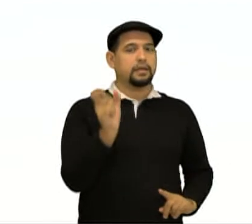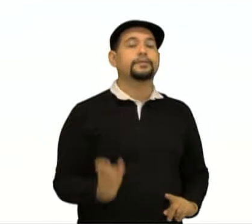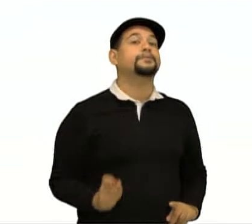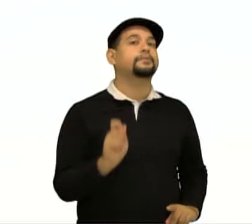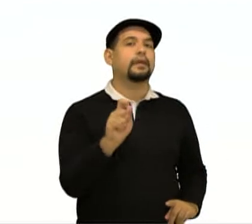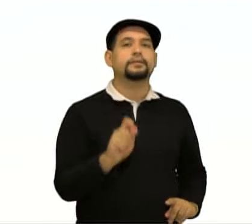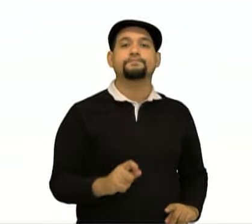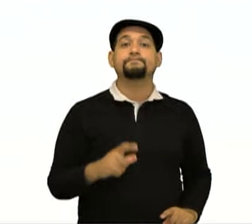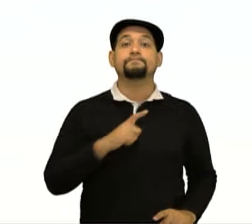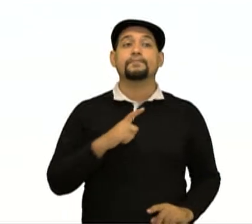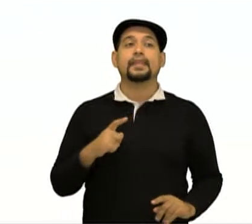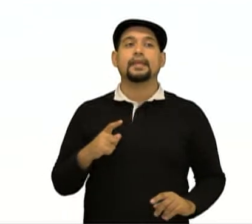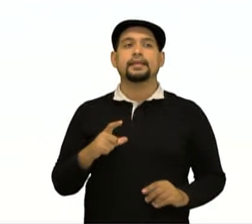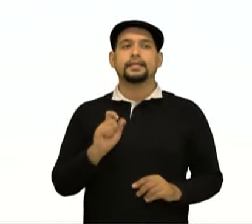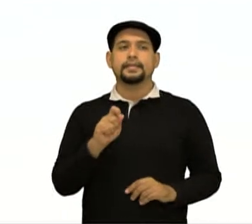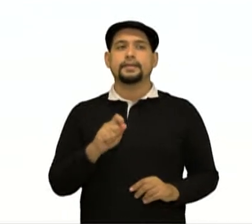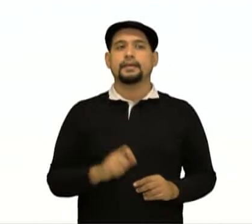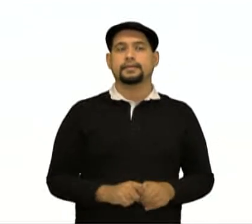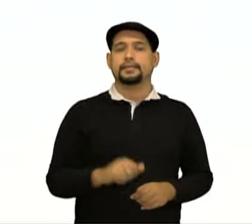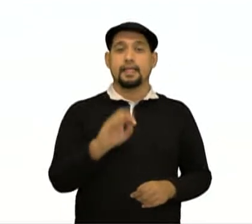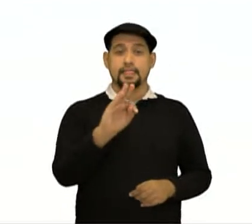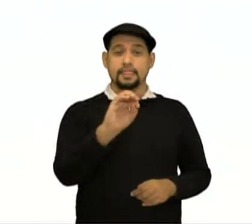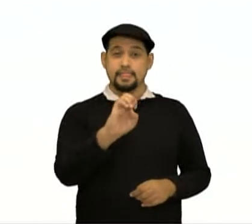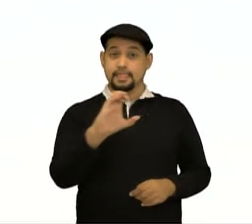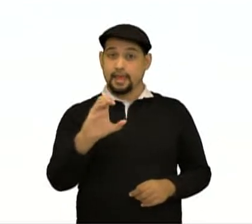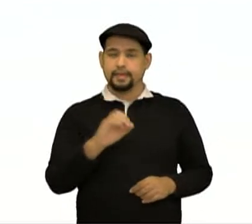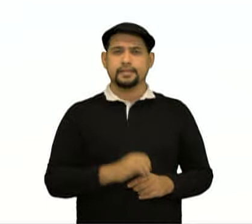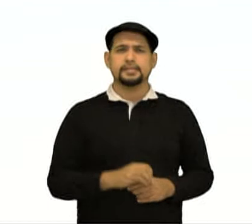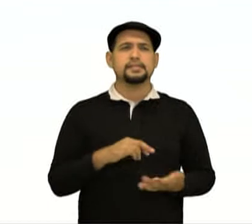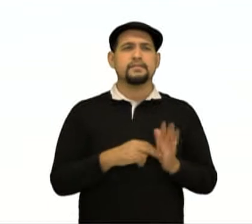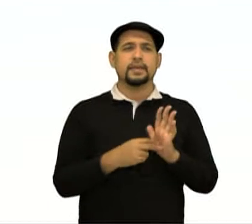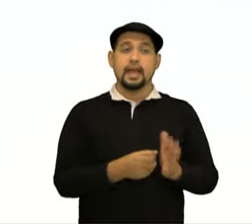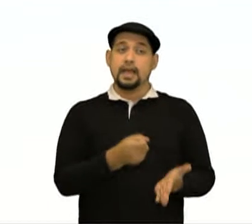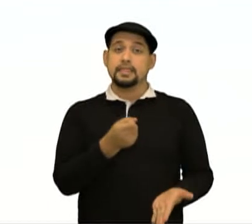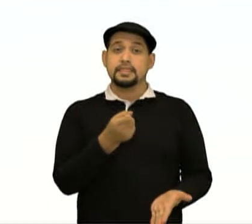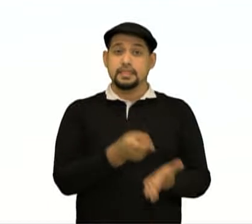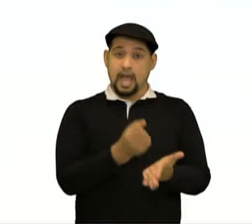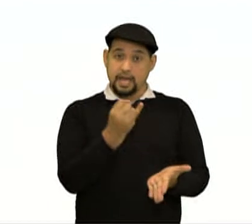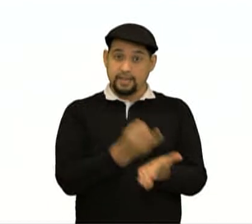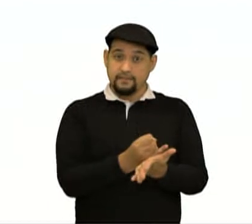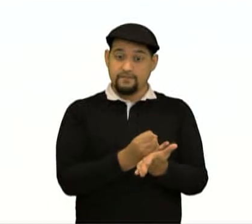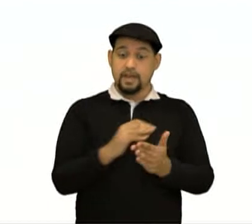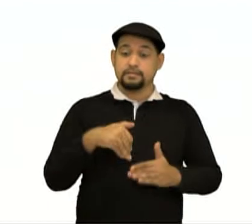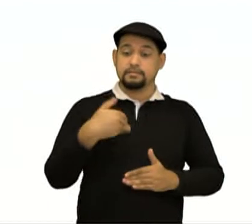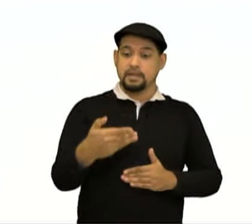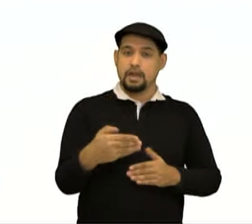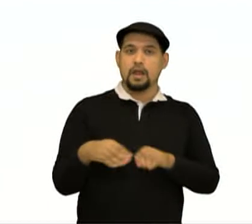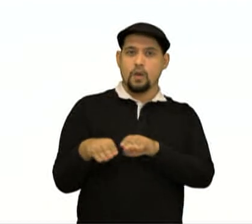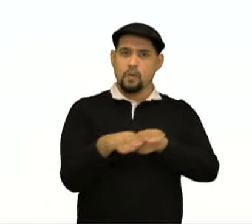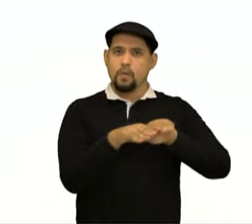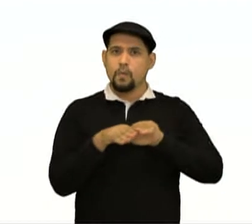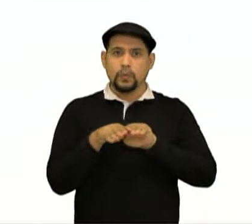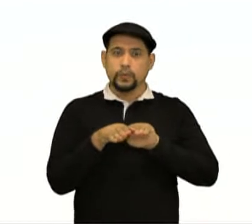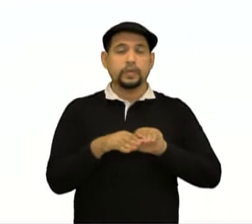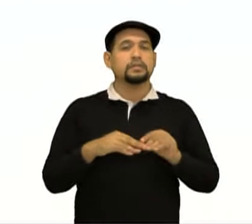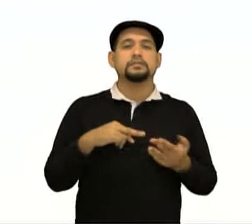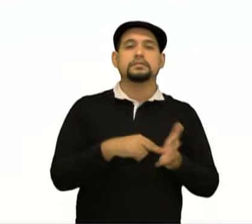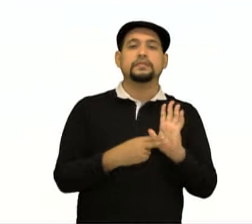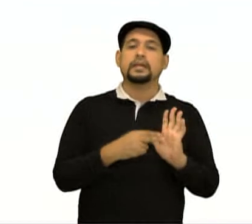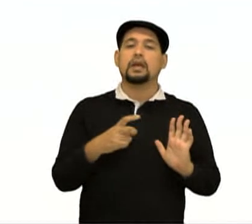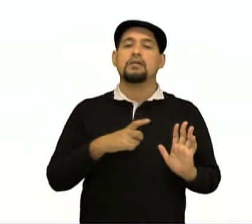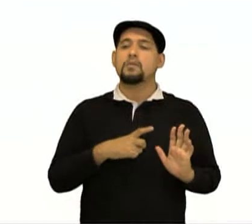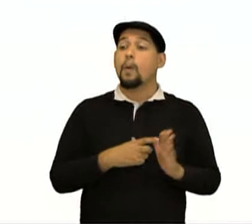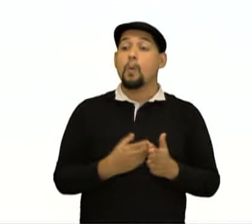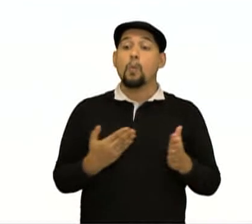eles possuem a tec tarifa externa comum nesta tarifa você estabelece uma cota máxima